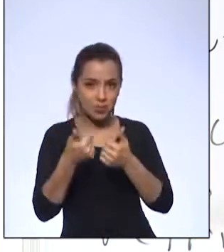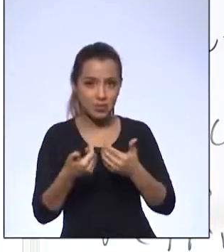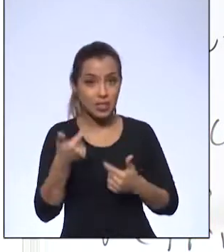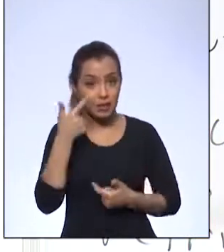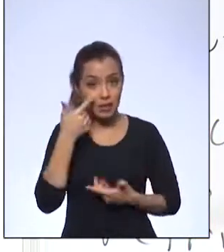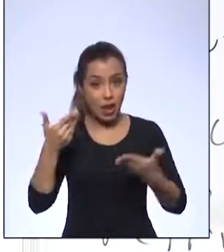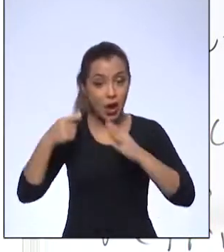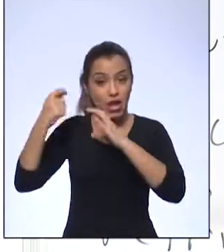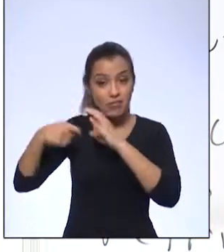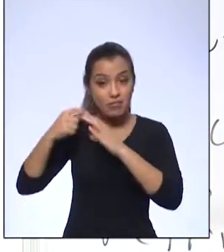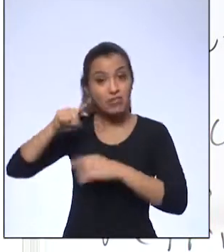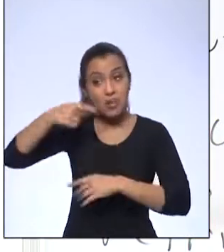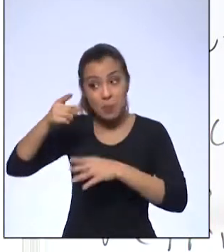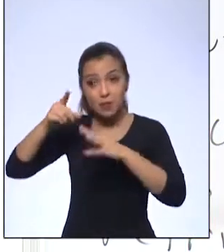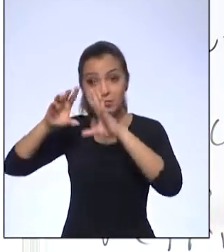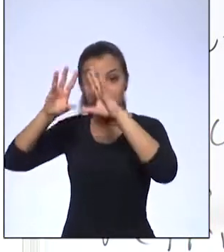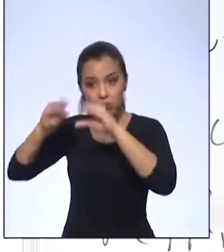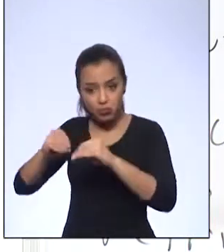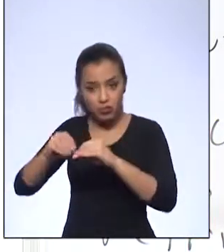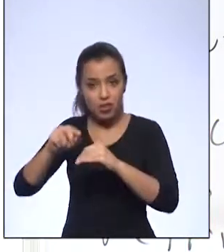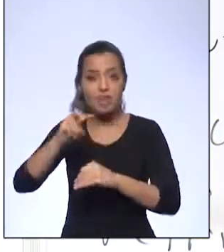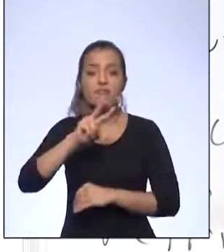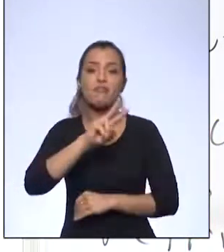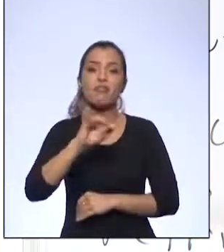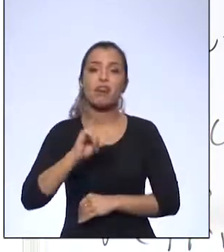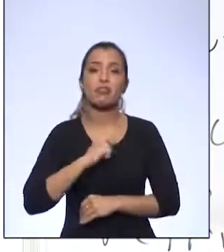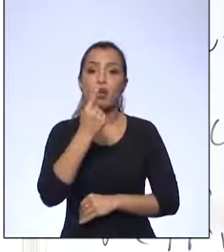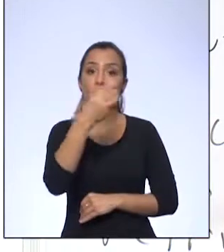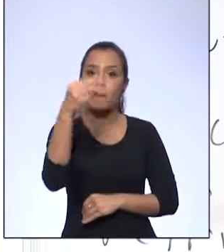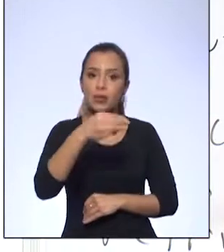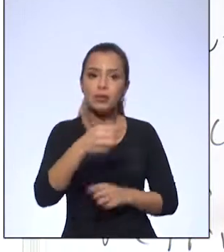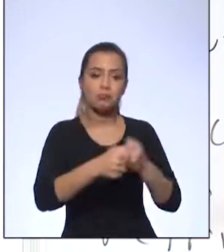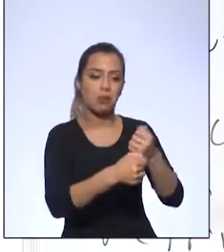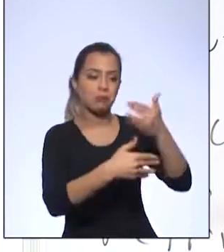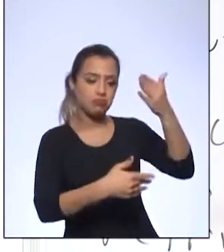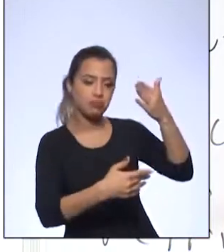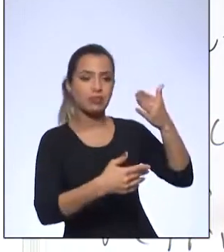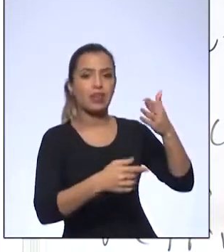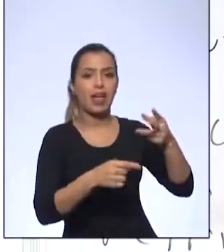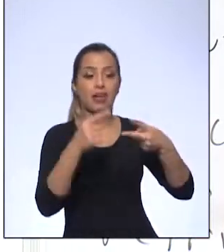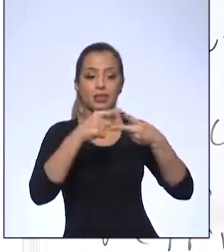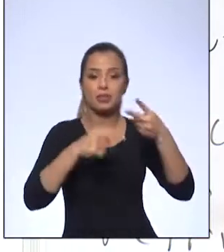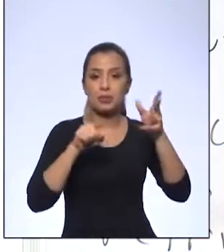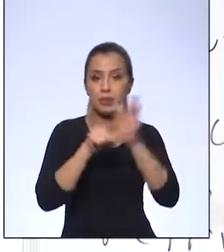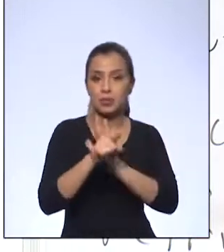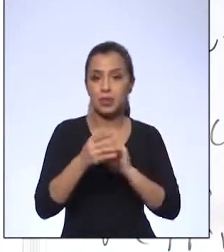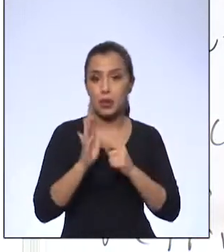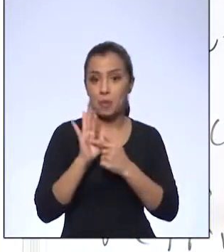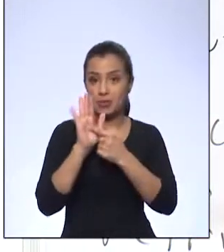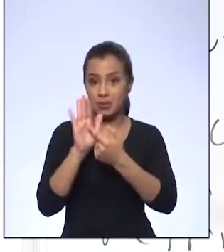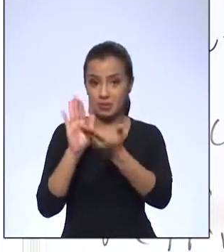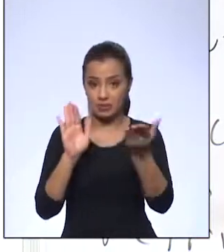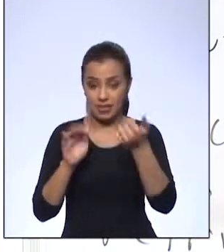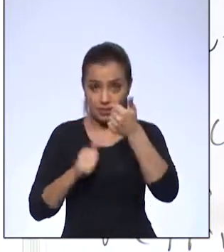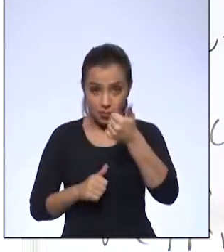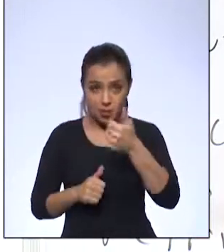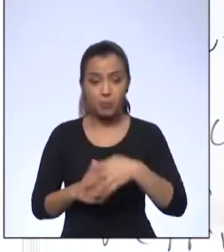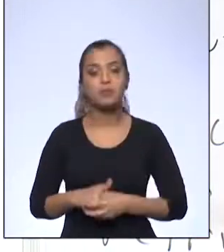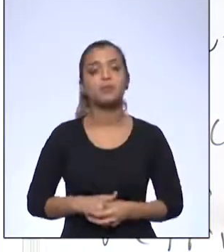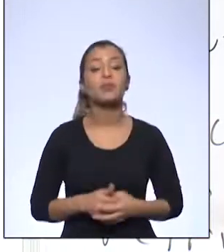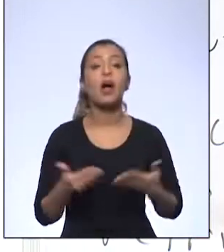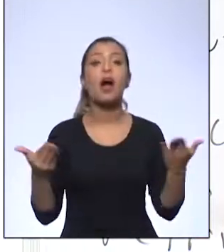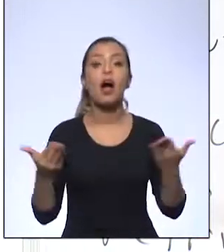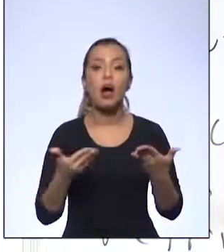vamos assistir o vídeo, depois que acabar o vídeo vocês vão ter mais 1 minuto para responder essas perguntas que eu passei para vocês, as perguntas vão voltar para a tela, tudo bem?